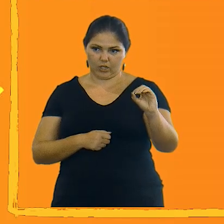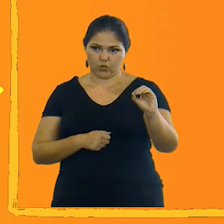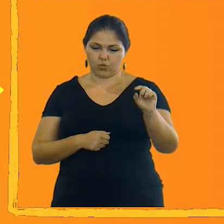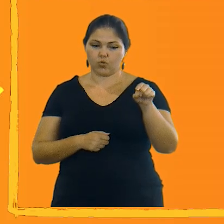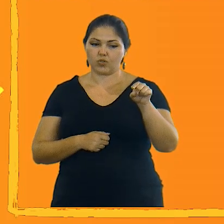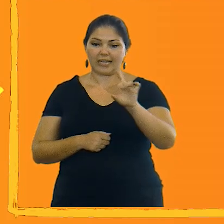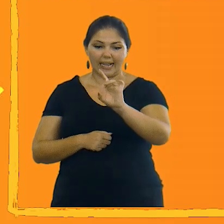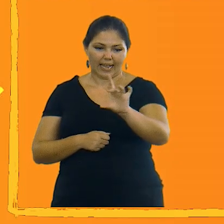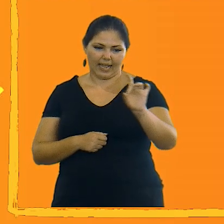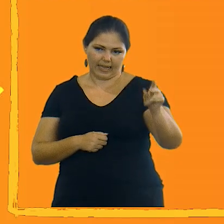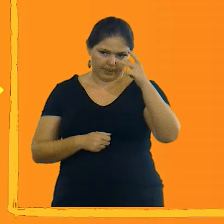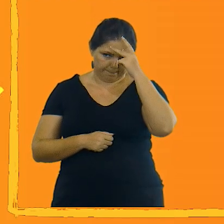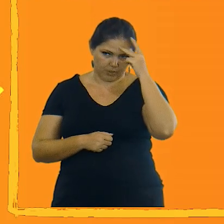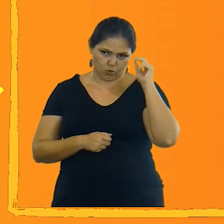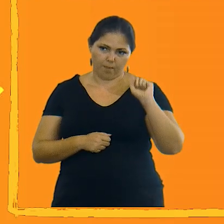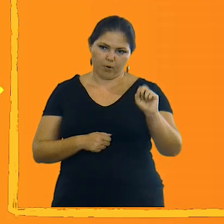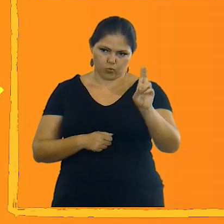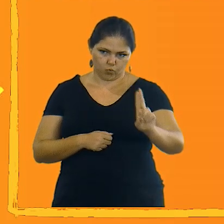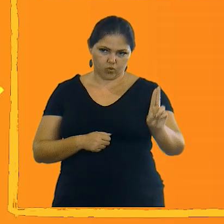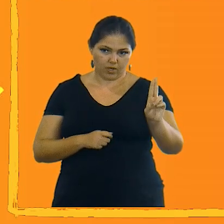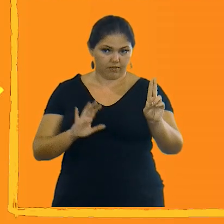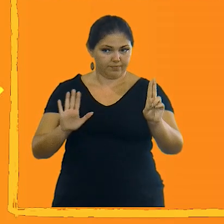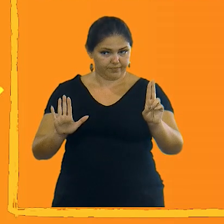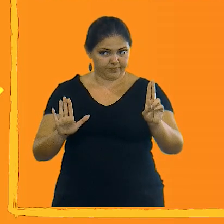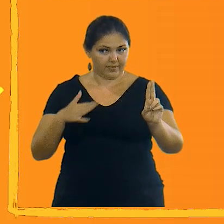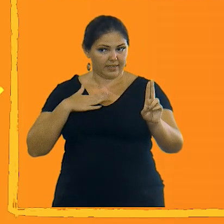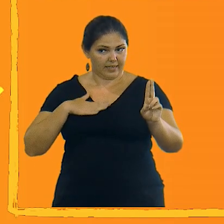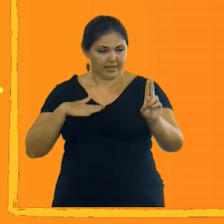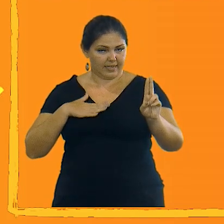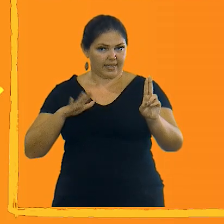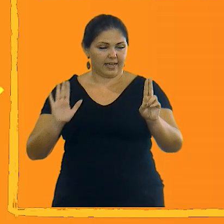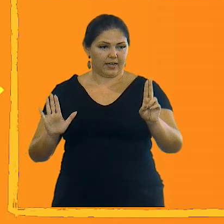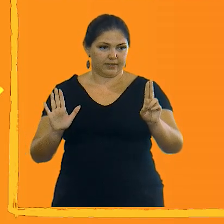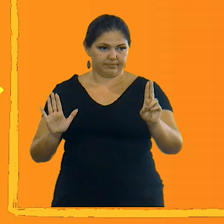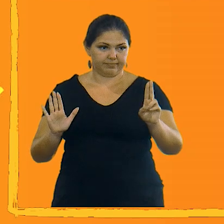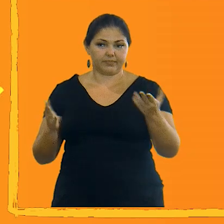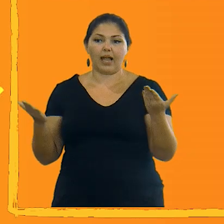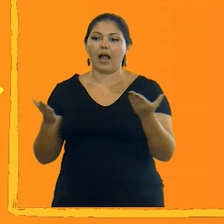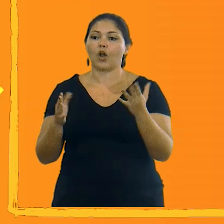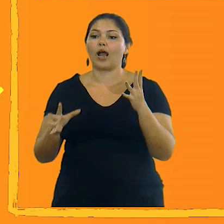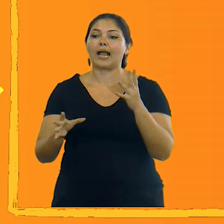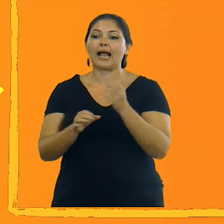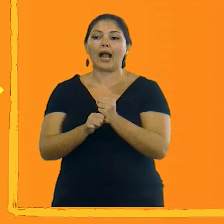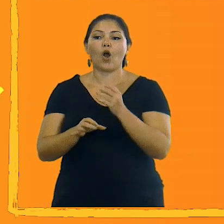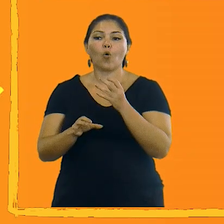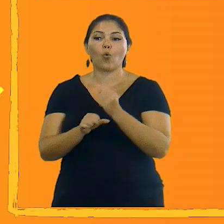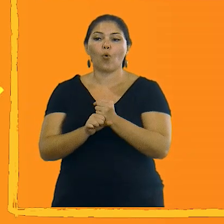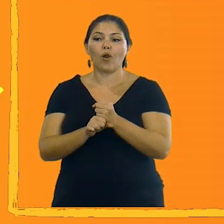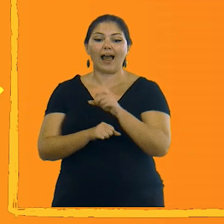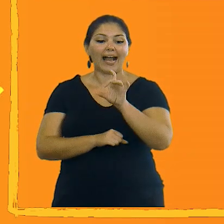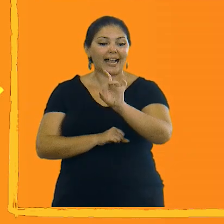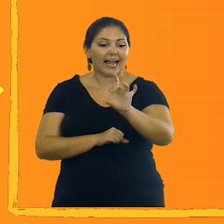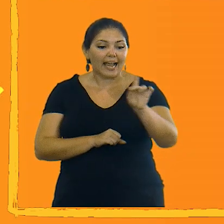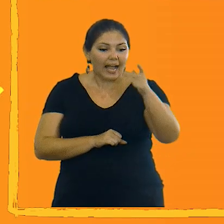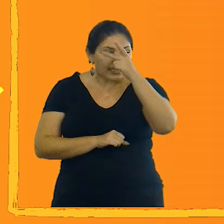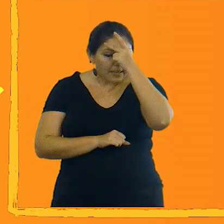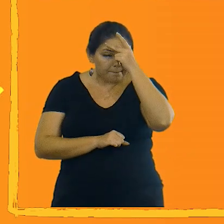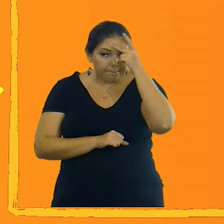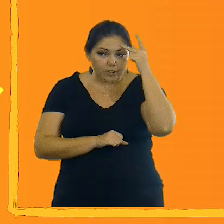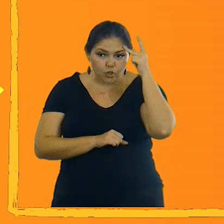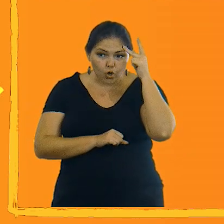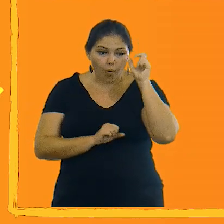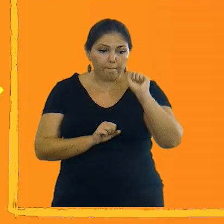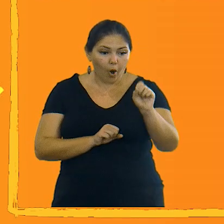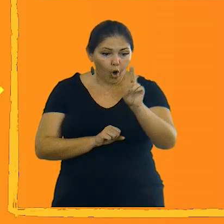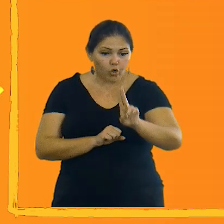por morador agora calcular o consumo diário de cada morador durante os 10